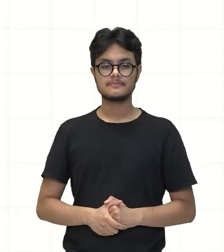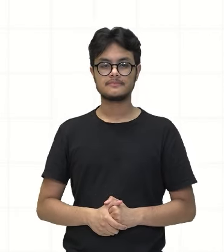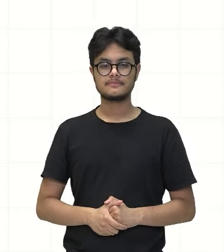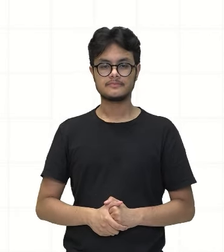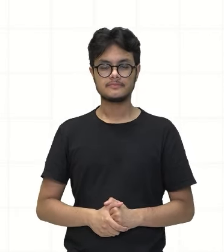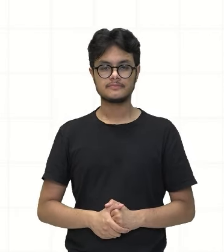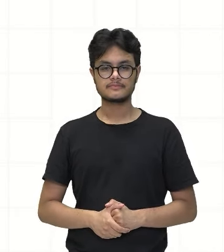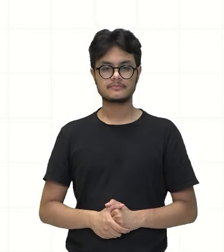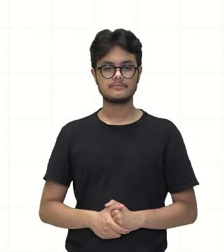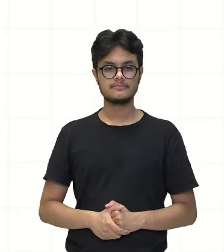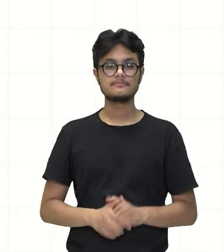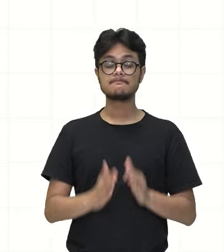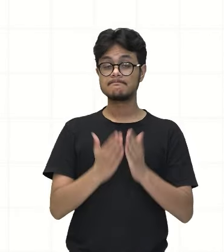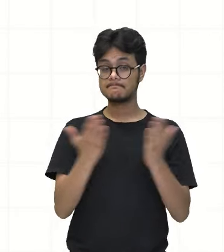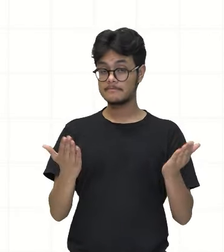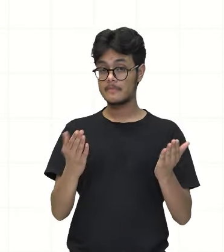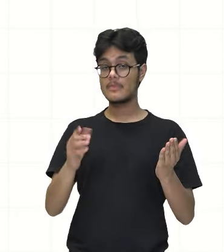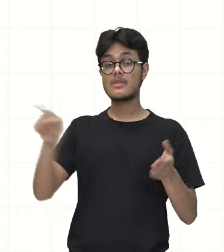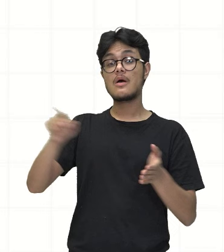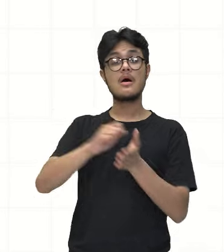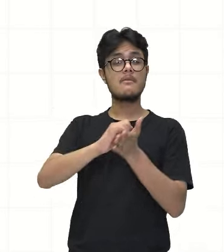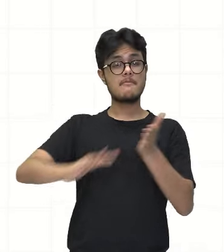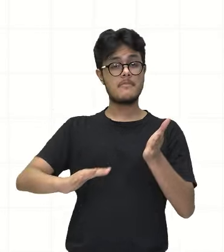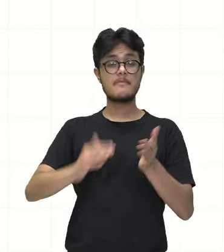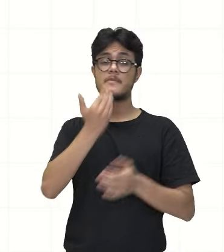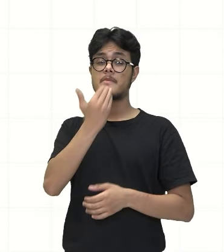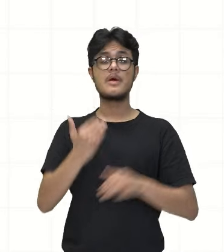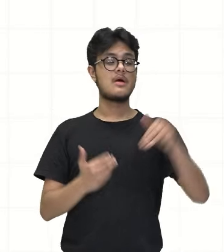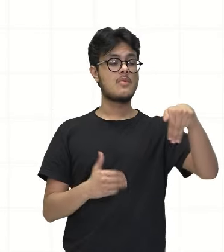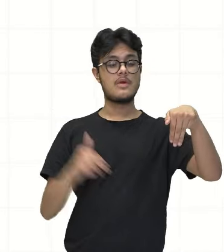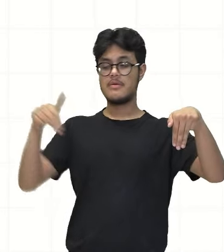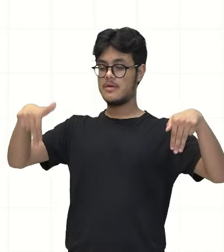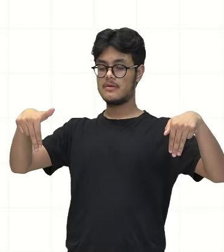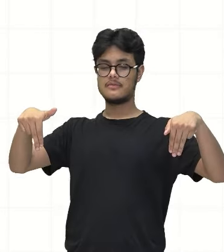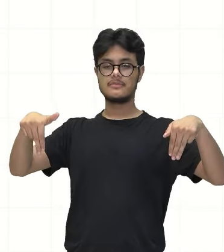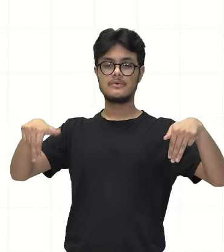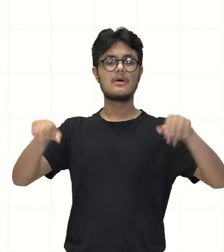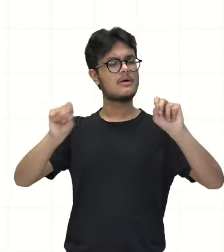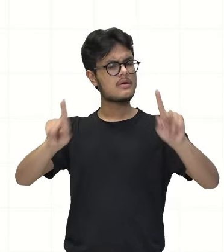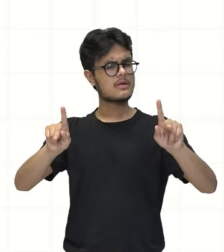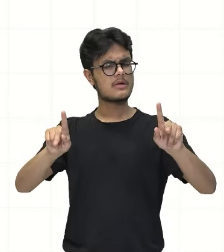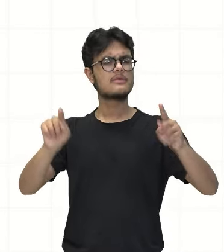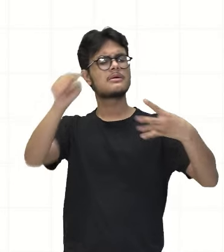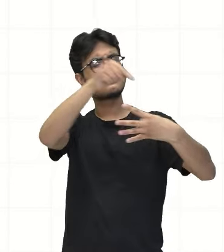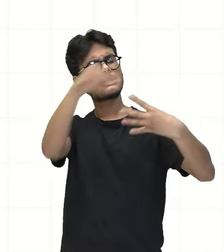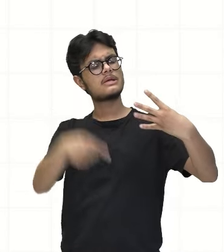problema pede aqui a medida M e a medida N, né? Então,